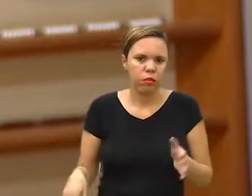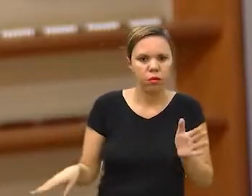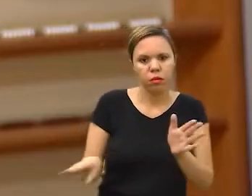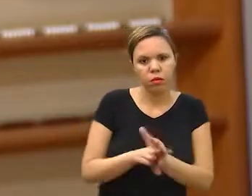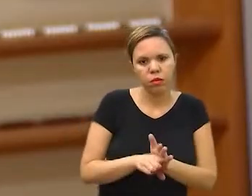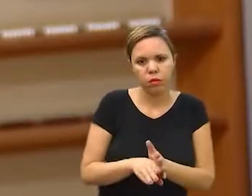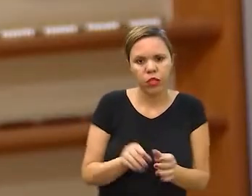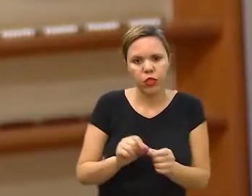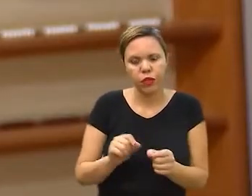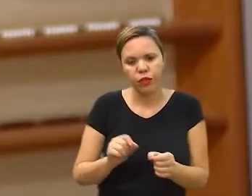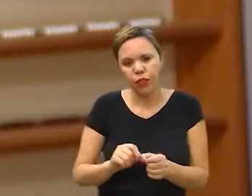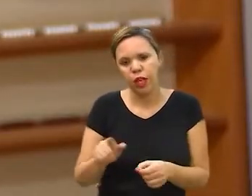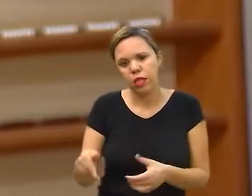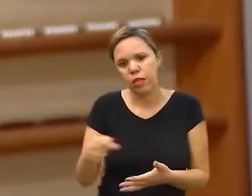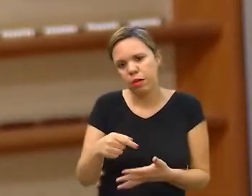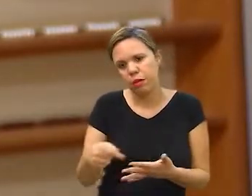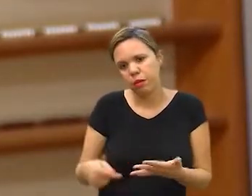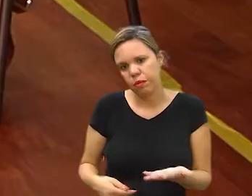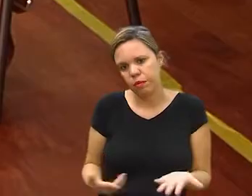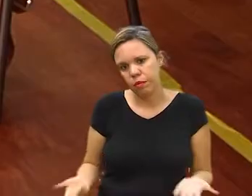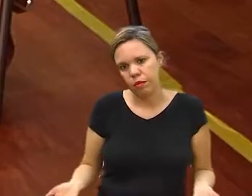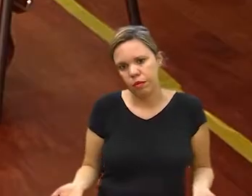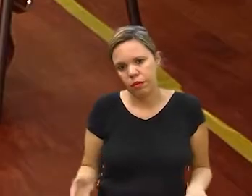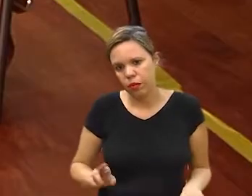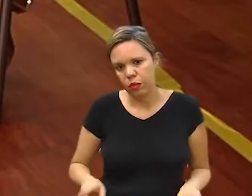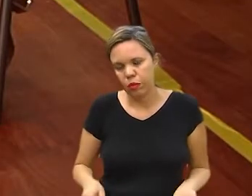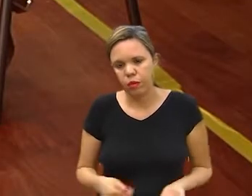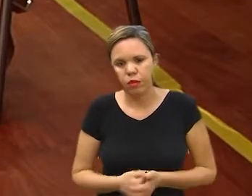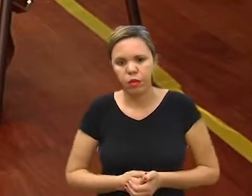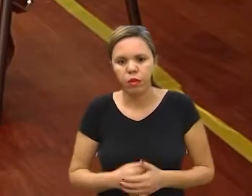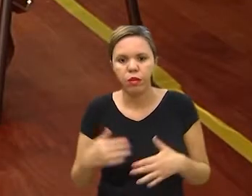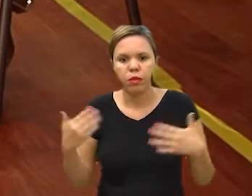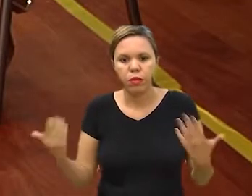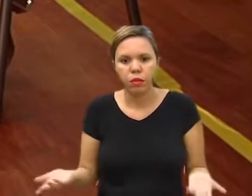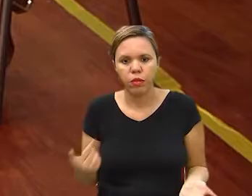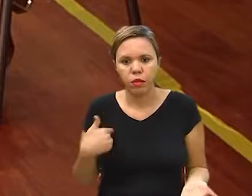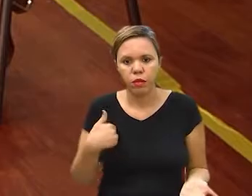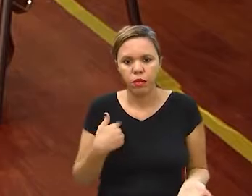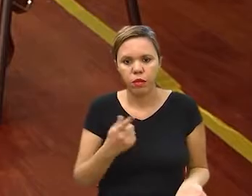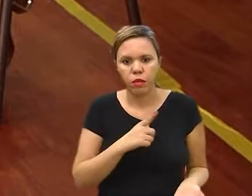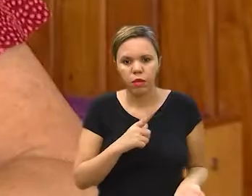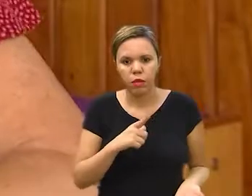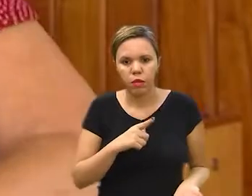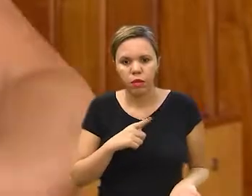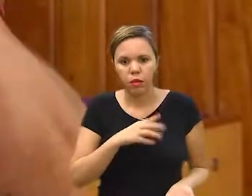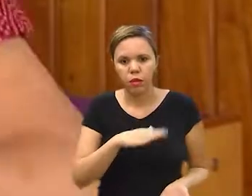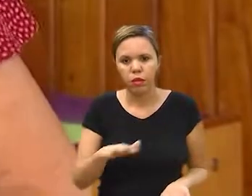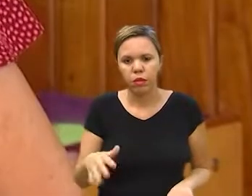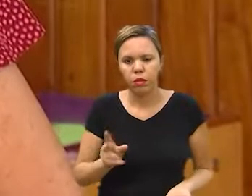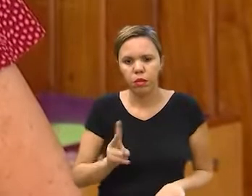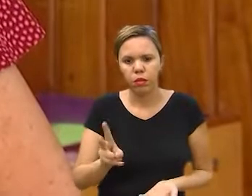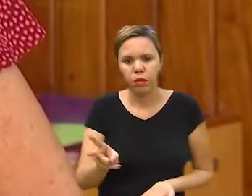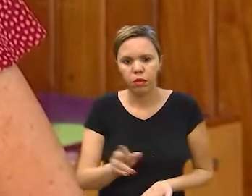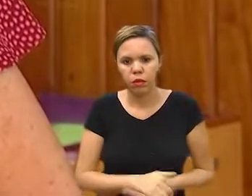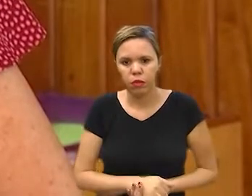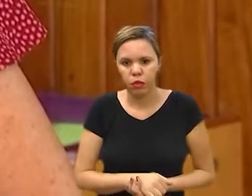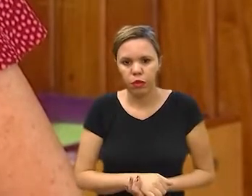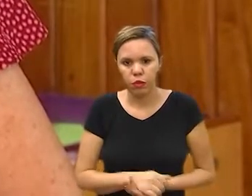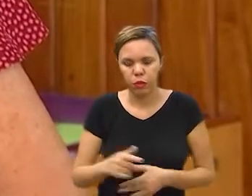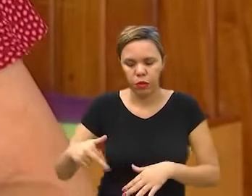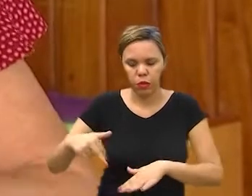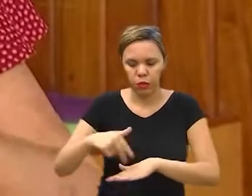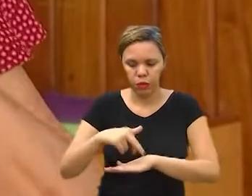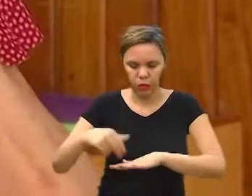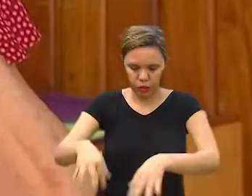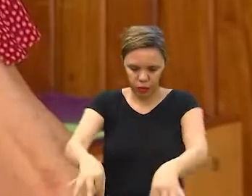e falar, não faça, ou faça, é assim, ou não é. E quando a gente vê que tem umas crianças que, por exemplo, continuam pisando no tapete, porque